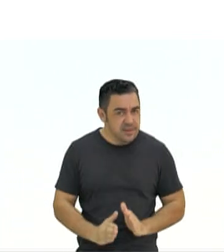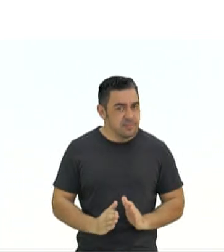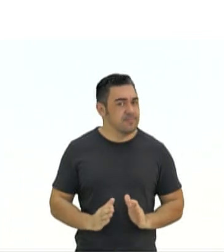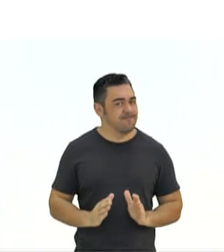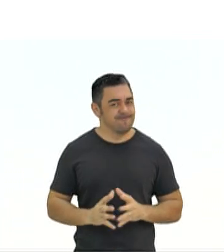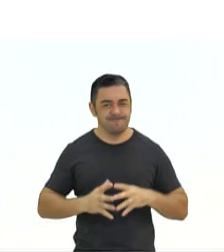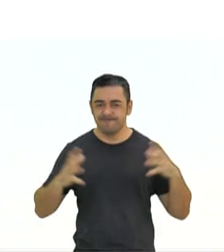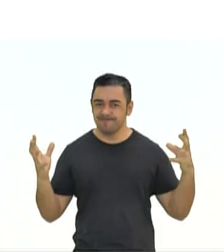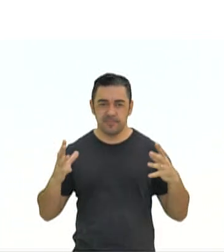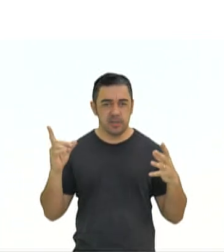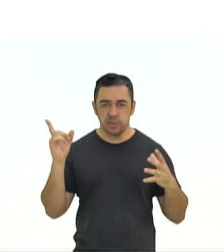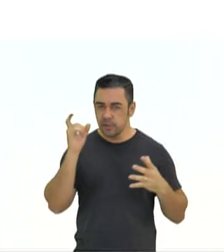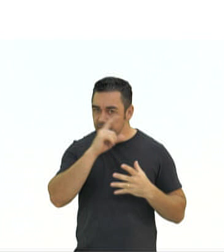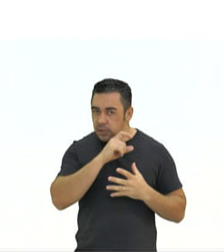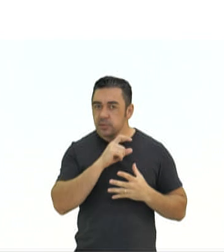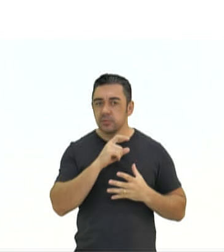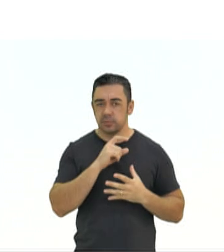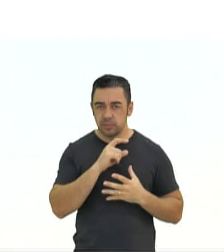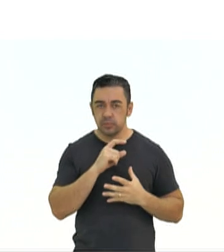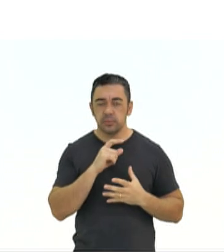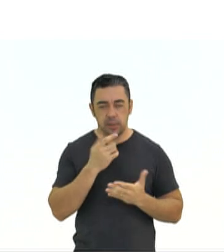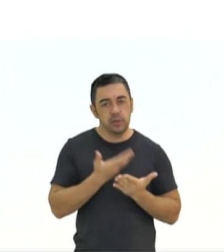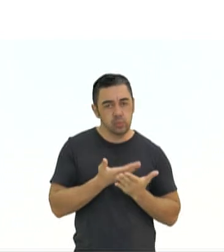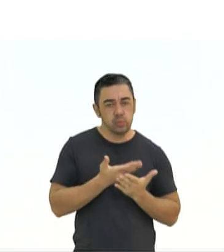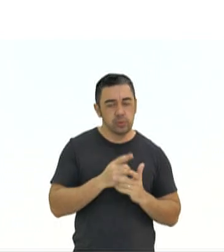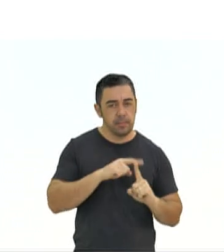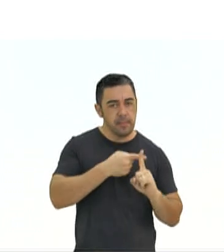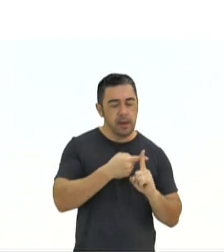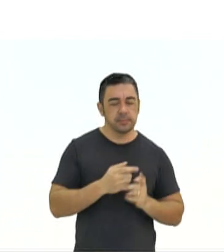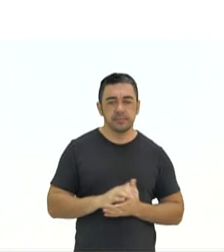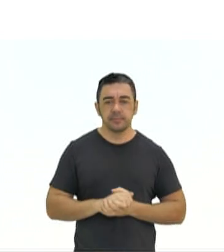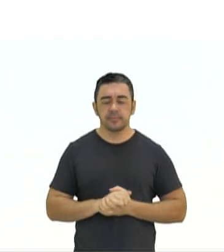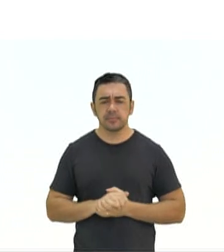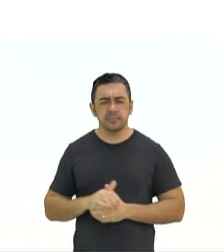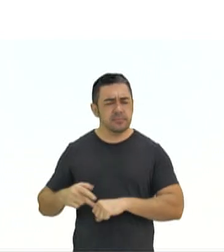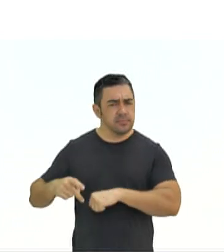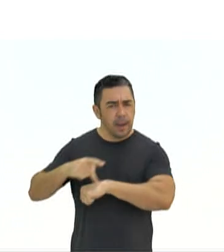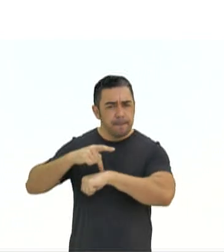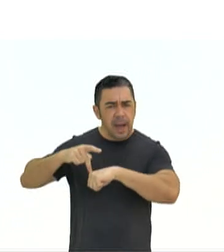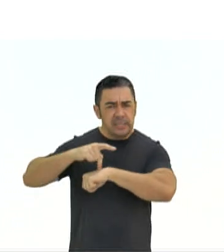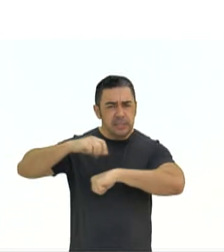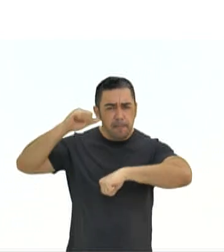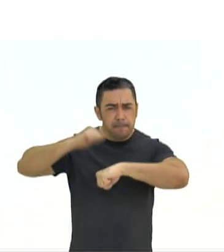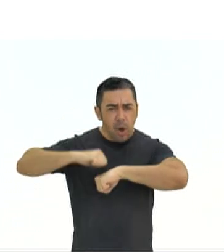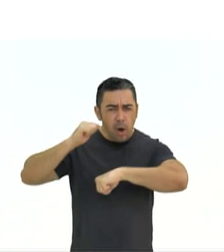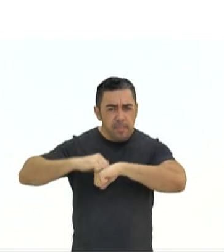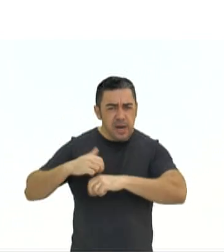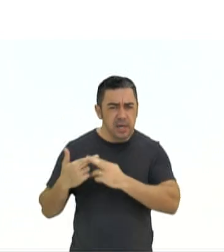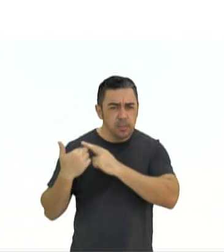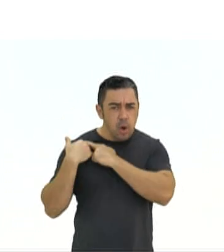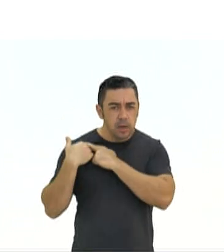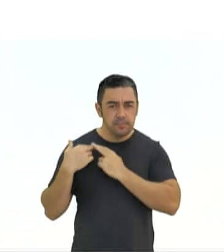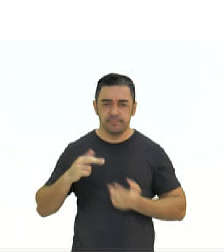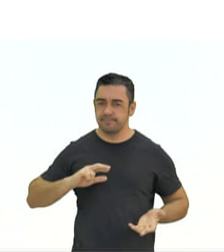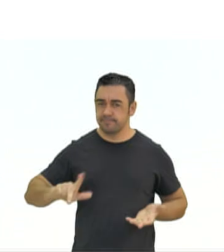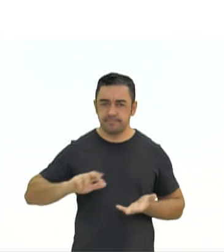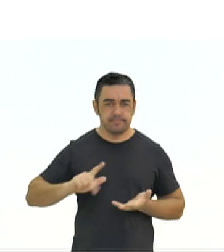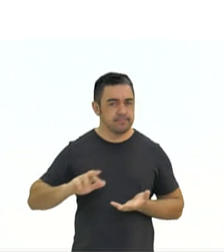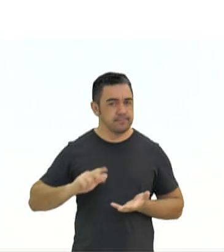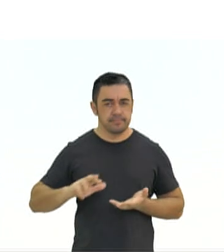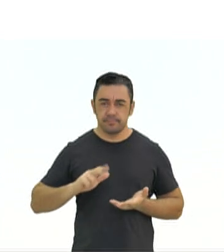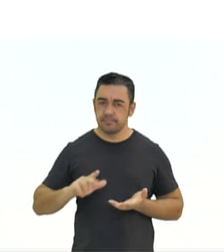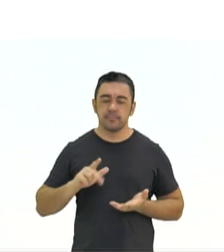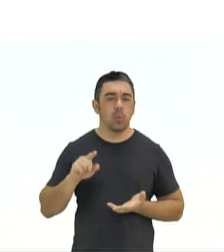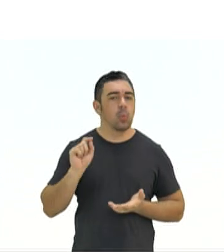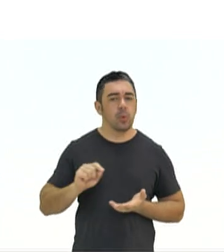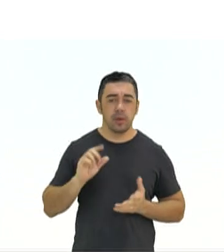mais abrangente e que requer muito mais estudos. A convicção de que países pobres seriam os responsáveis? Não. Na verdade,